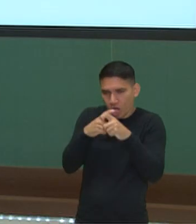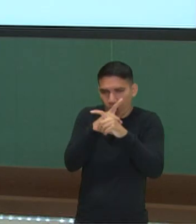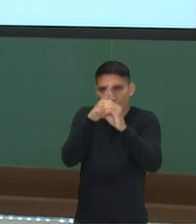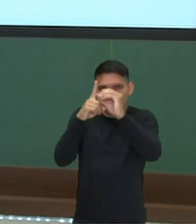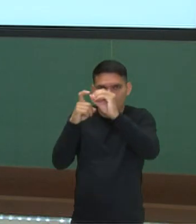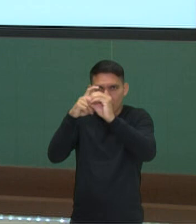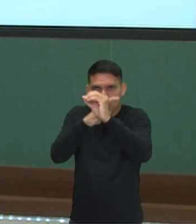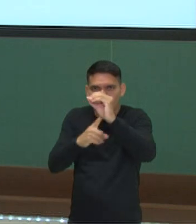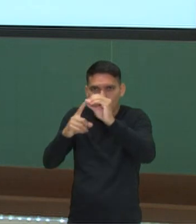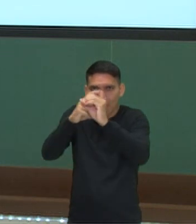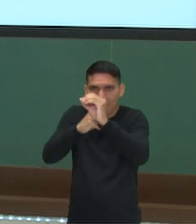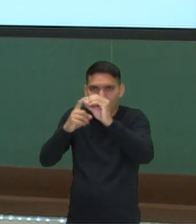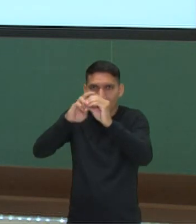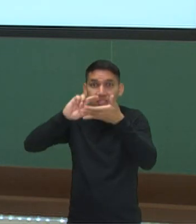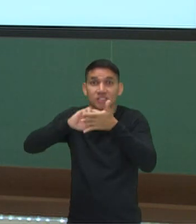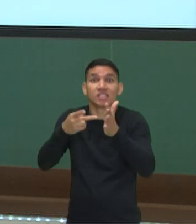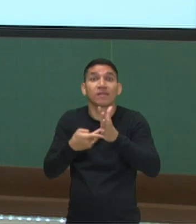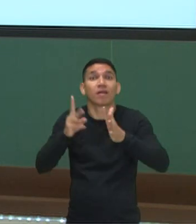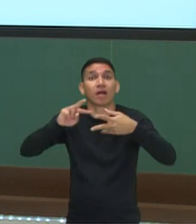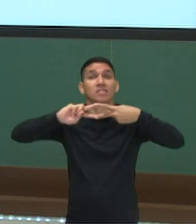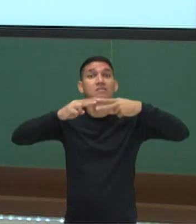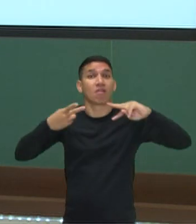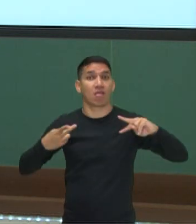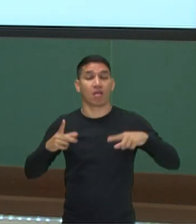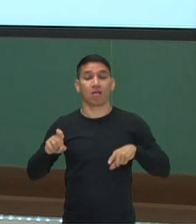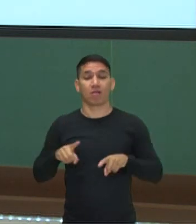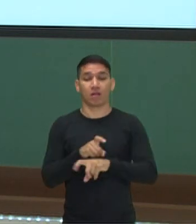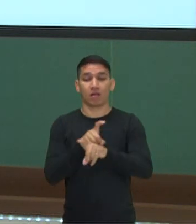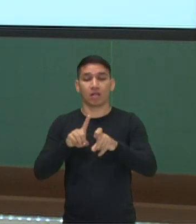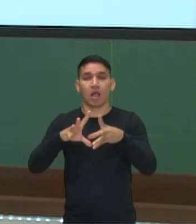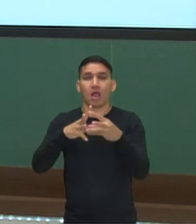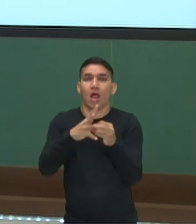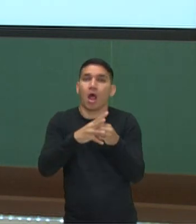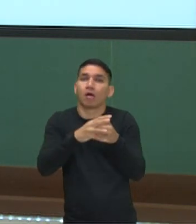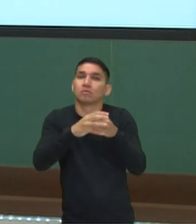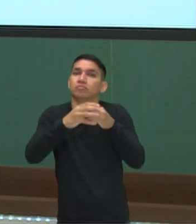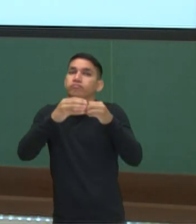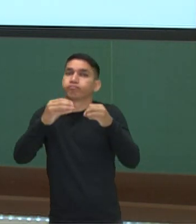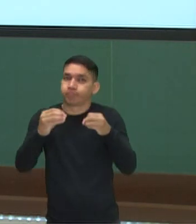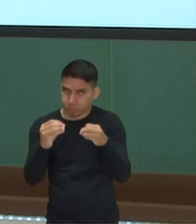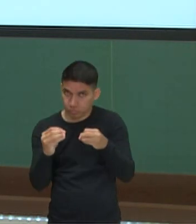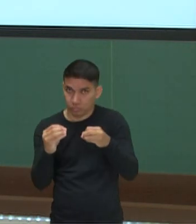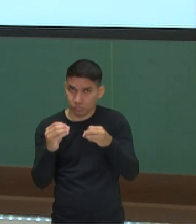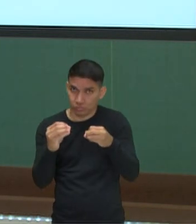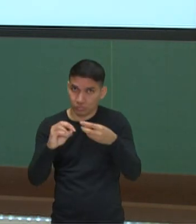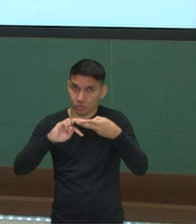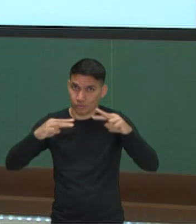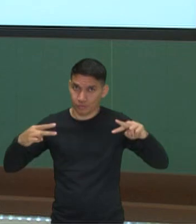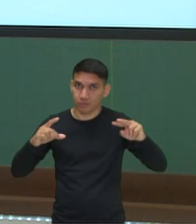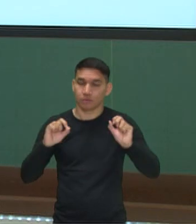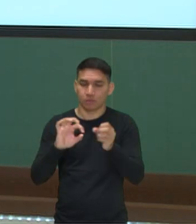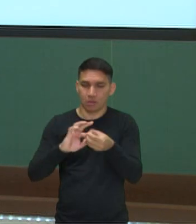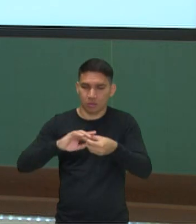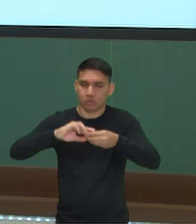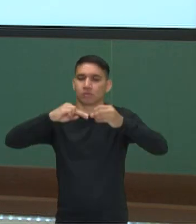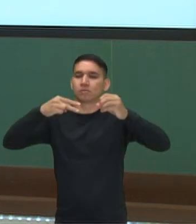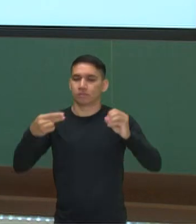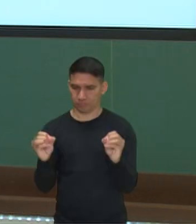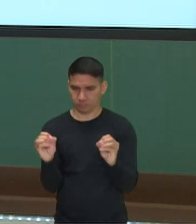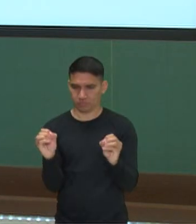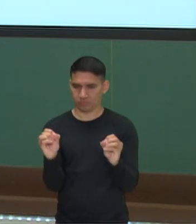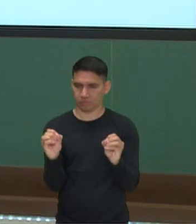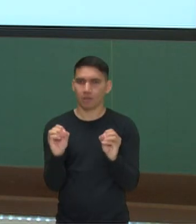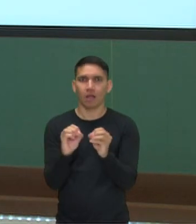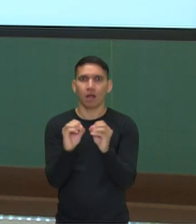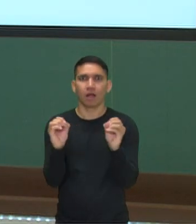dentro representam o DNA da bactéria. Ela duplica esse DNA. Quando esse DNA está